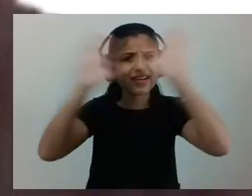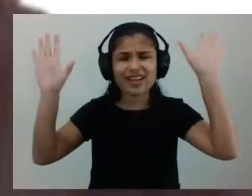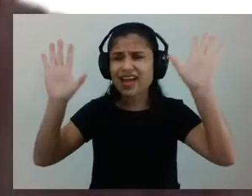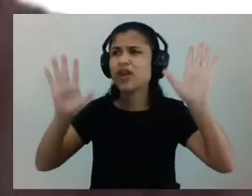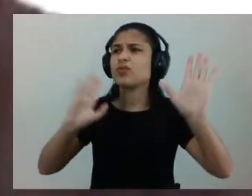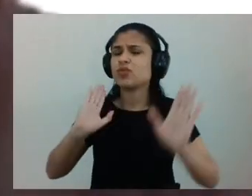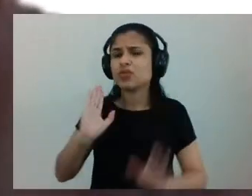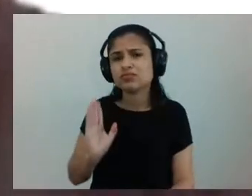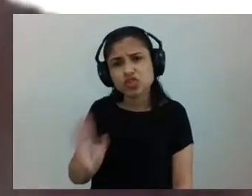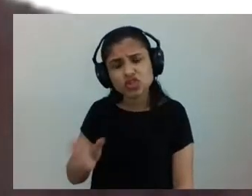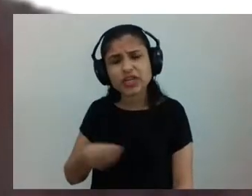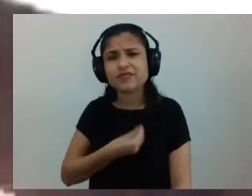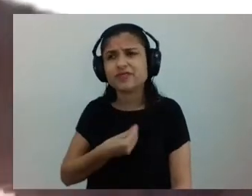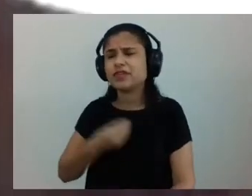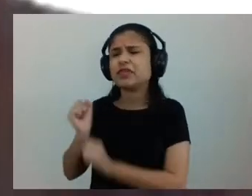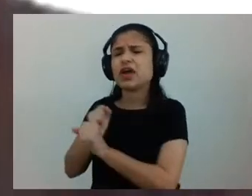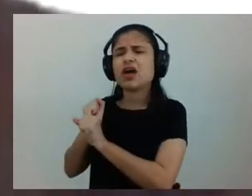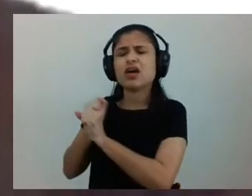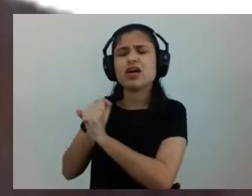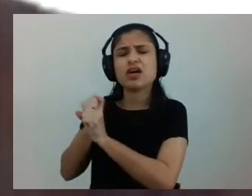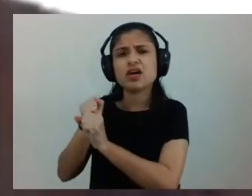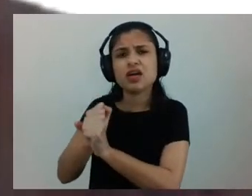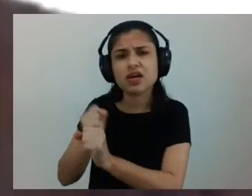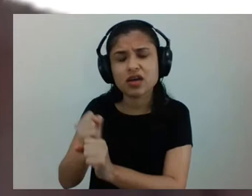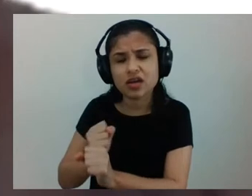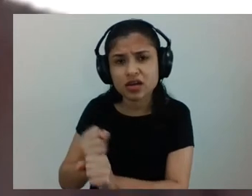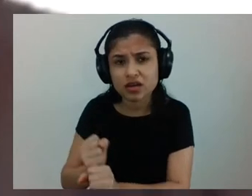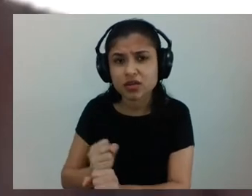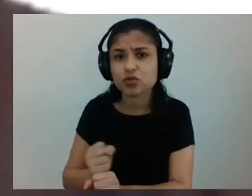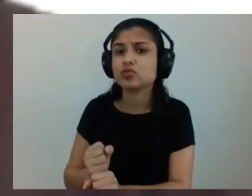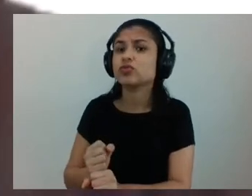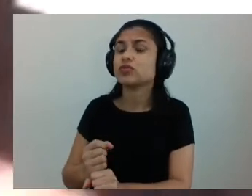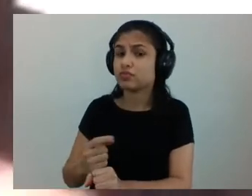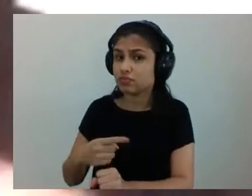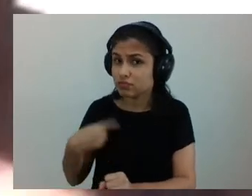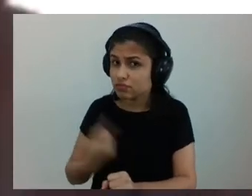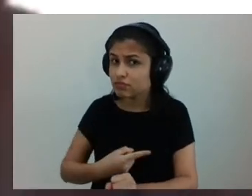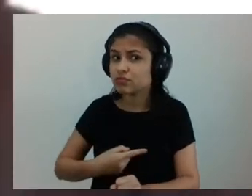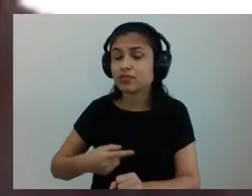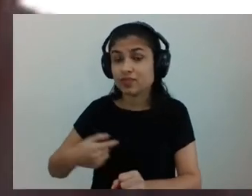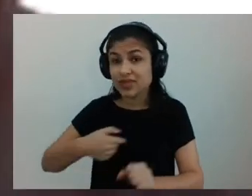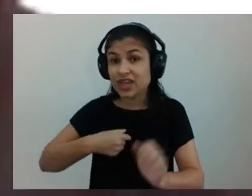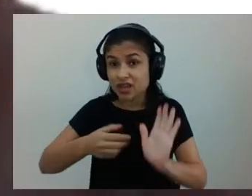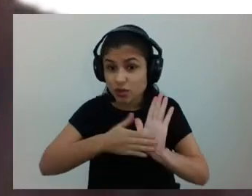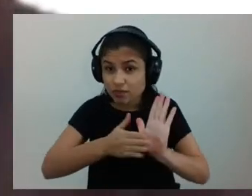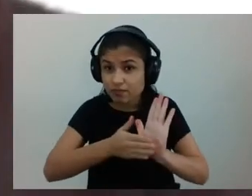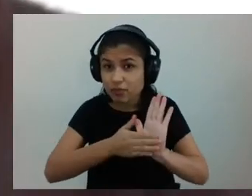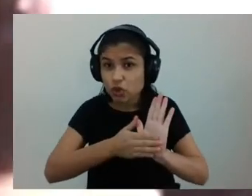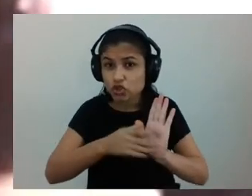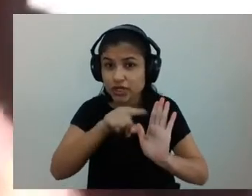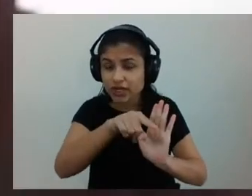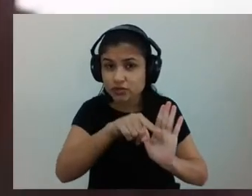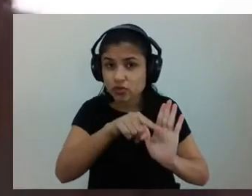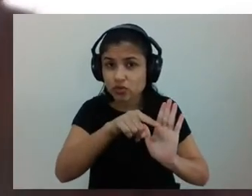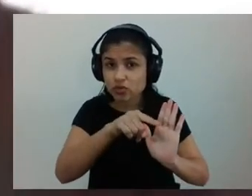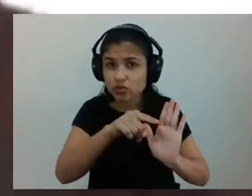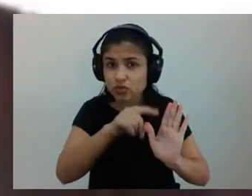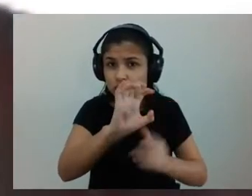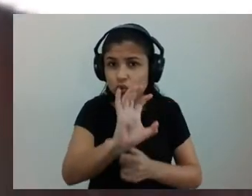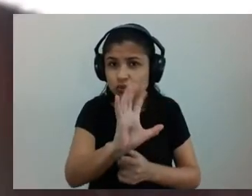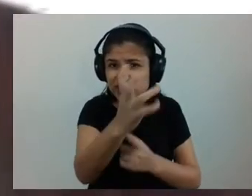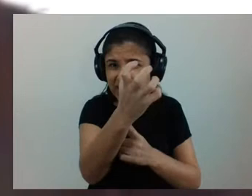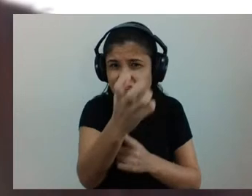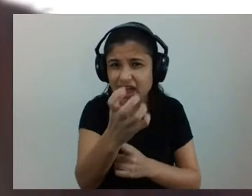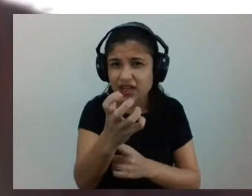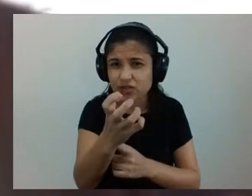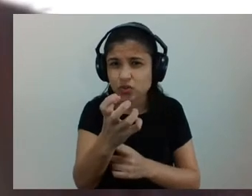anos, certo? E temos que cuidar do que é nosso realmente. Eu submeti um projeto para cuidar do Cerrado em 2000,